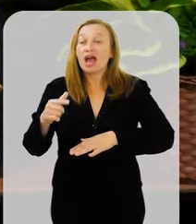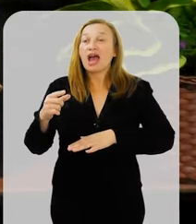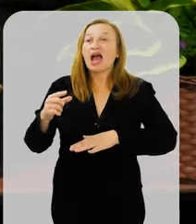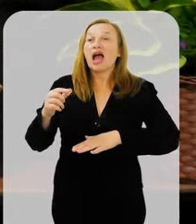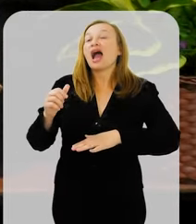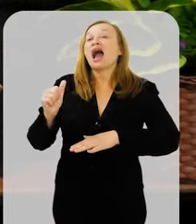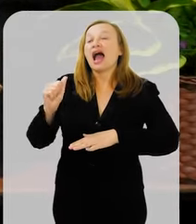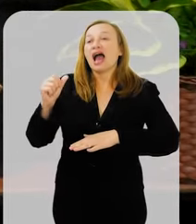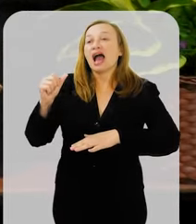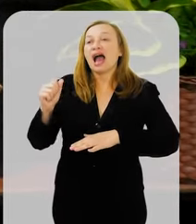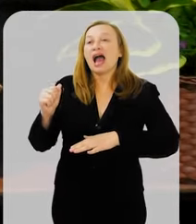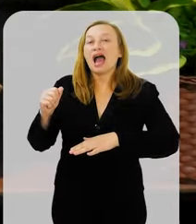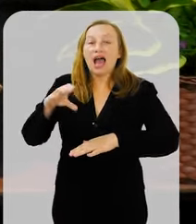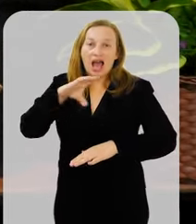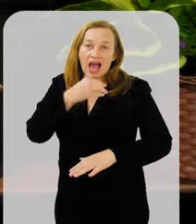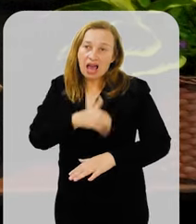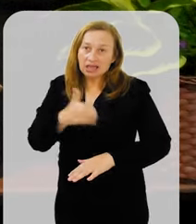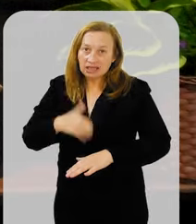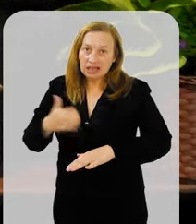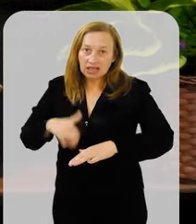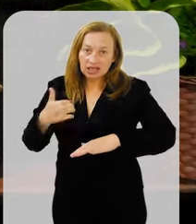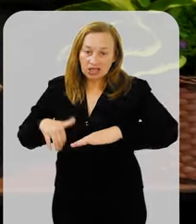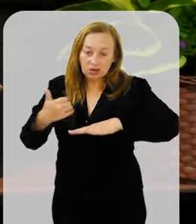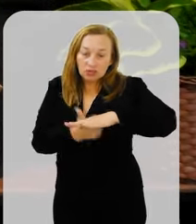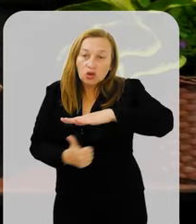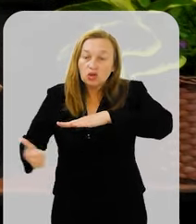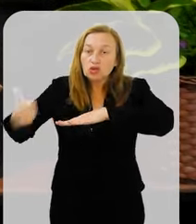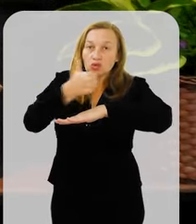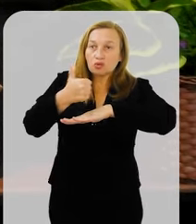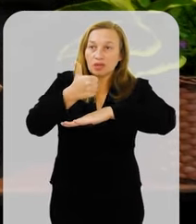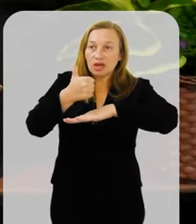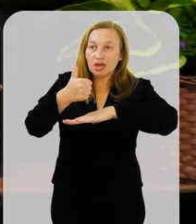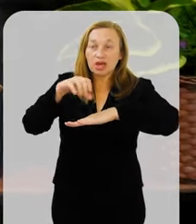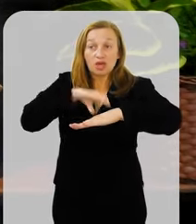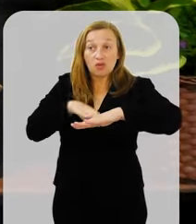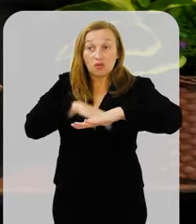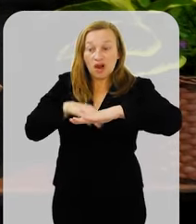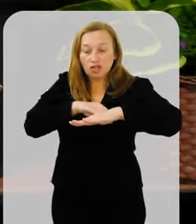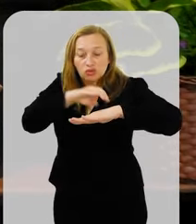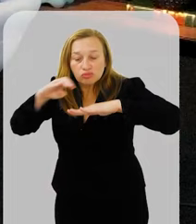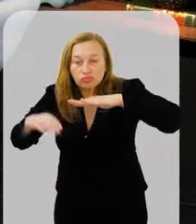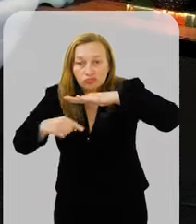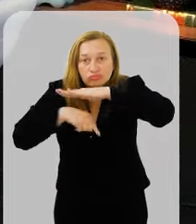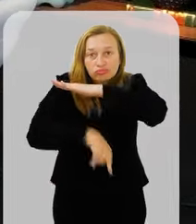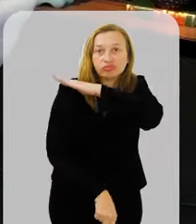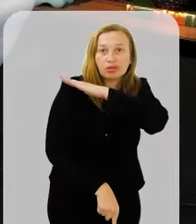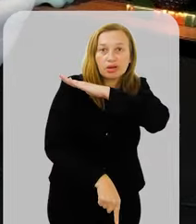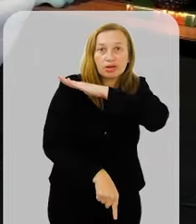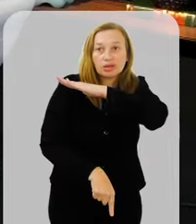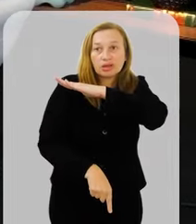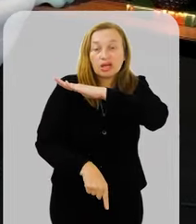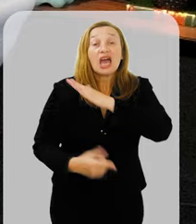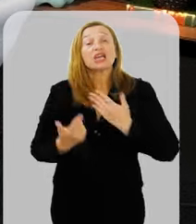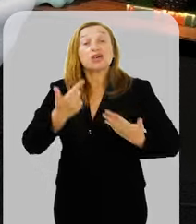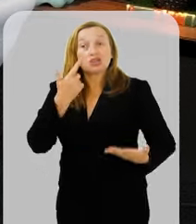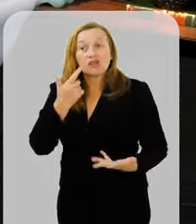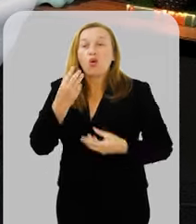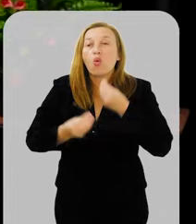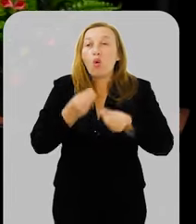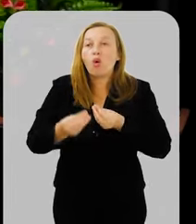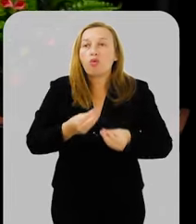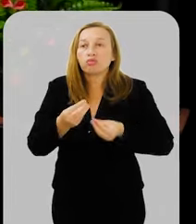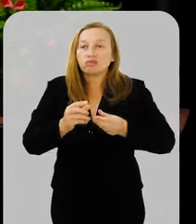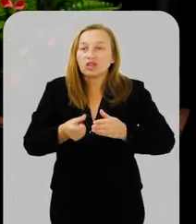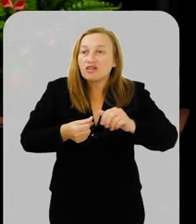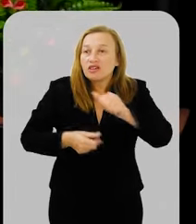esse ano para o ano que vem, e o Vasco vai jogar a Série B. Por isso que eu estou te perguntando da Série A2. Que vergonha. Mas aí a gente destaca também como fazer